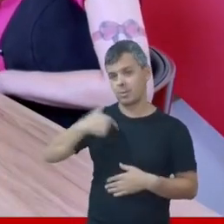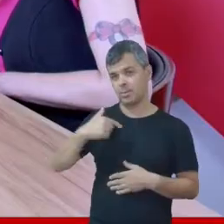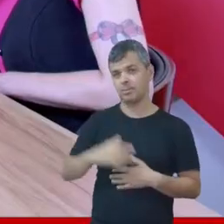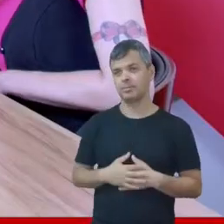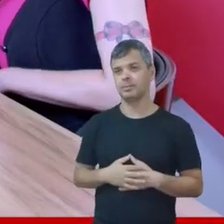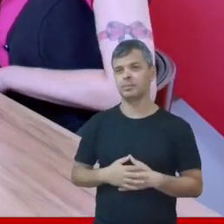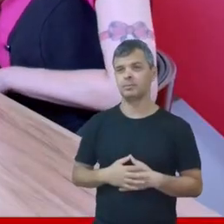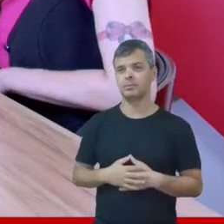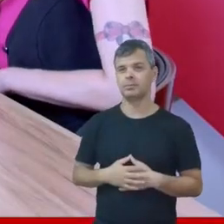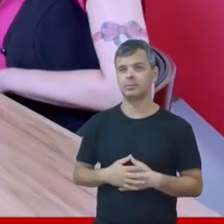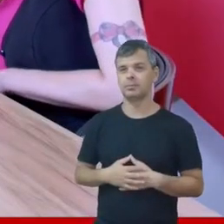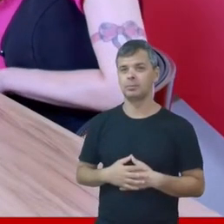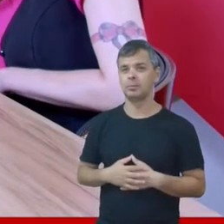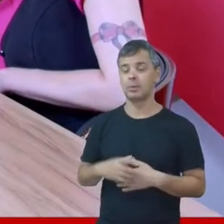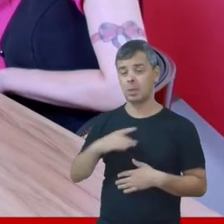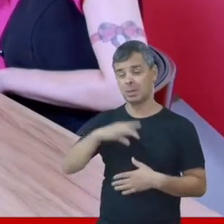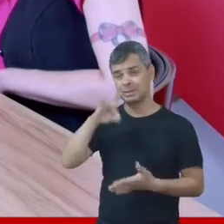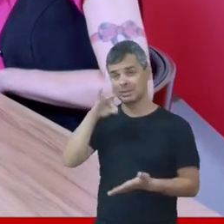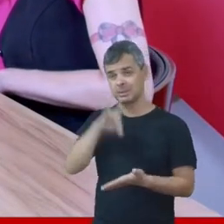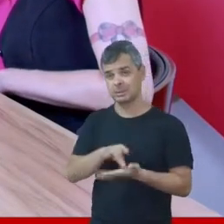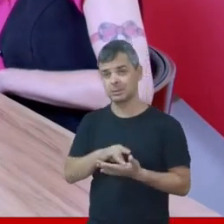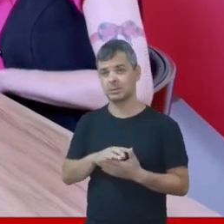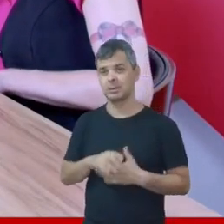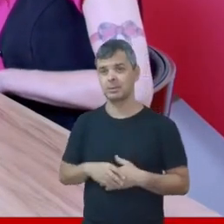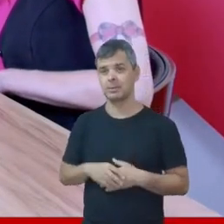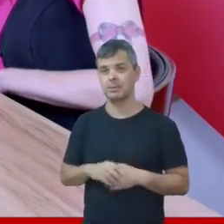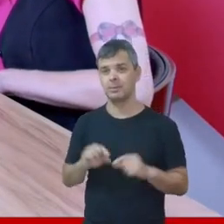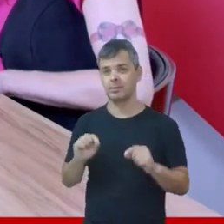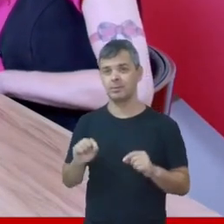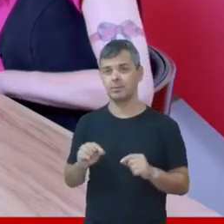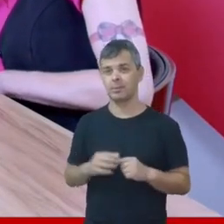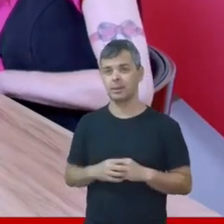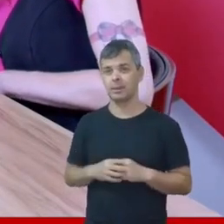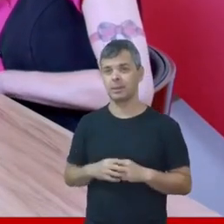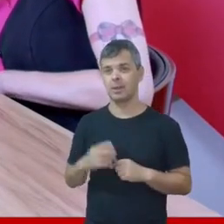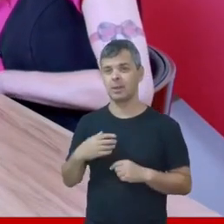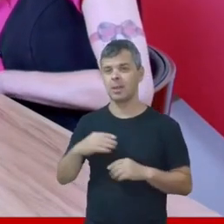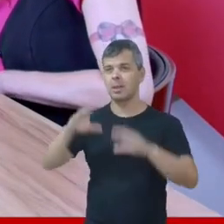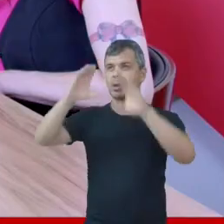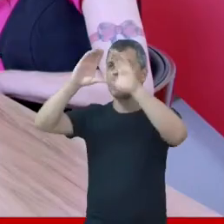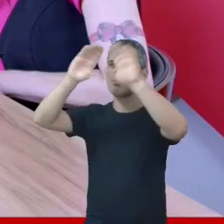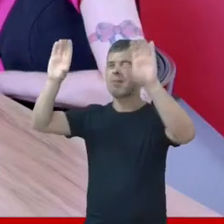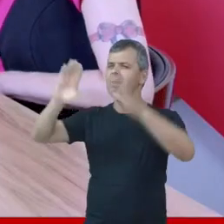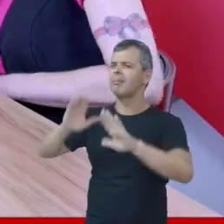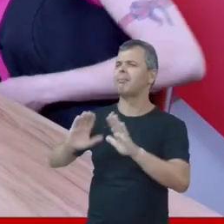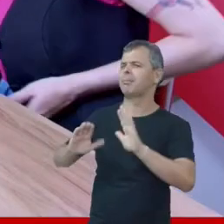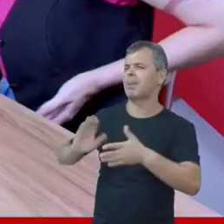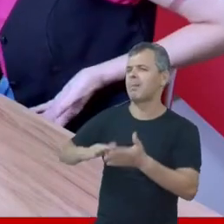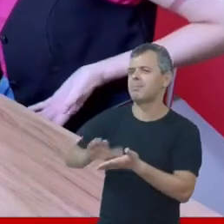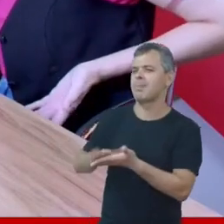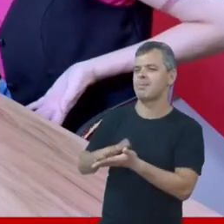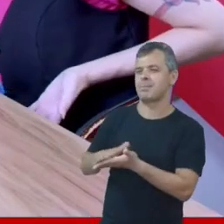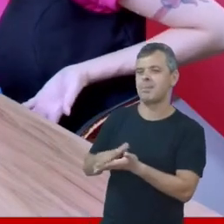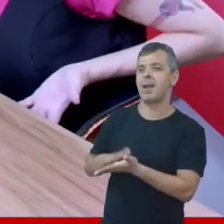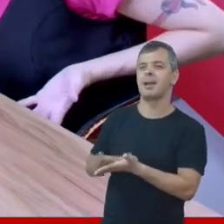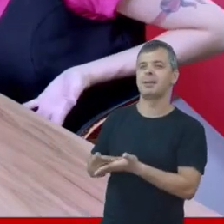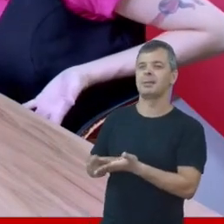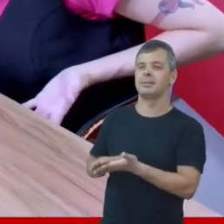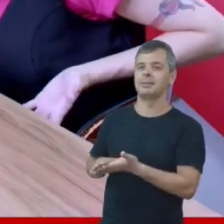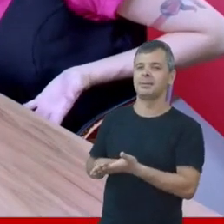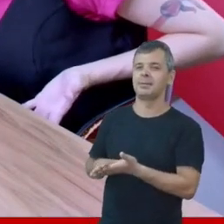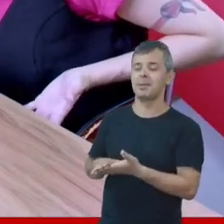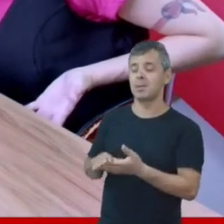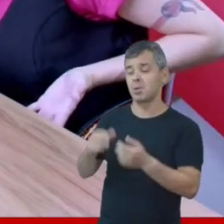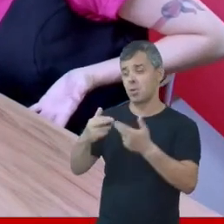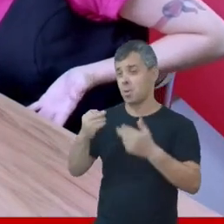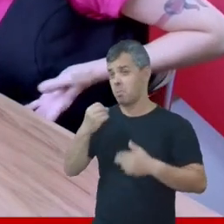Cara, você é doido. Eu tenho certeza, Nádia, e Fran, que lá no céu tem pagode, mano. Não tem como não ter. Lá tem coisa boa,